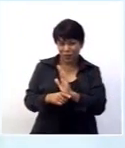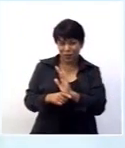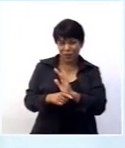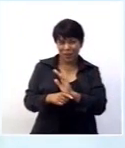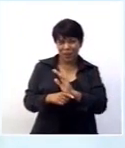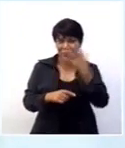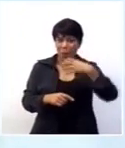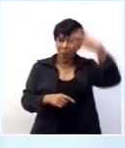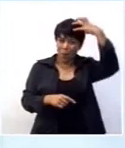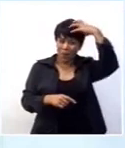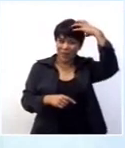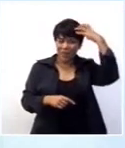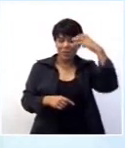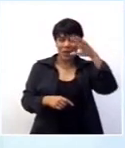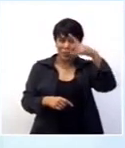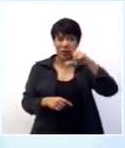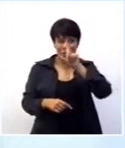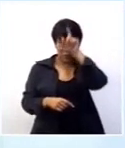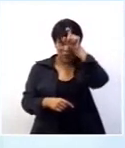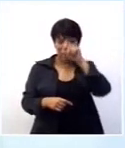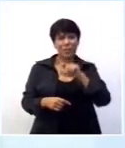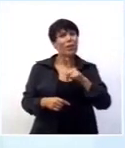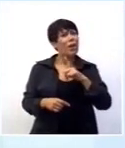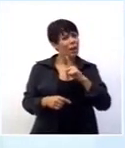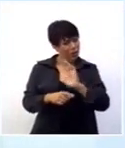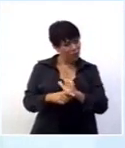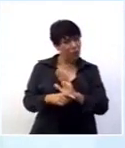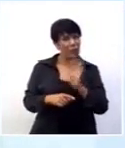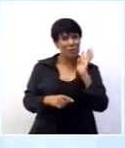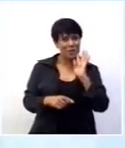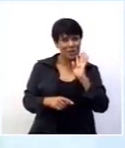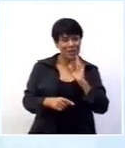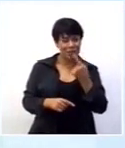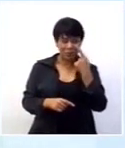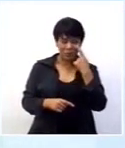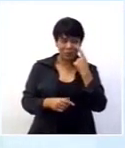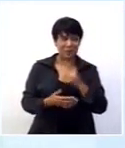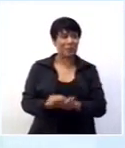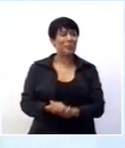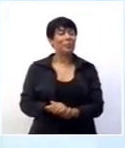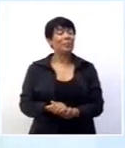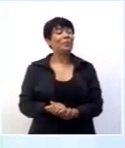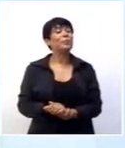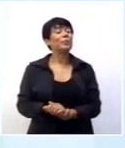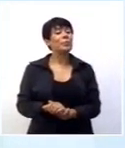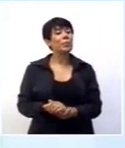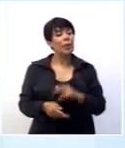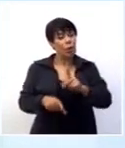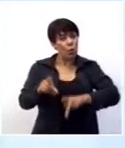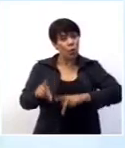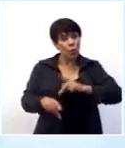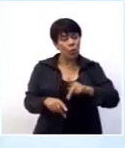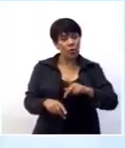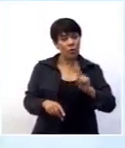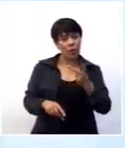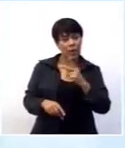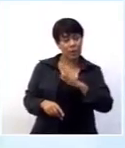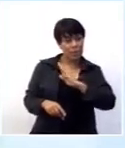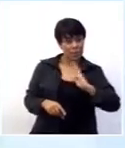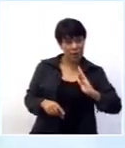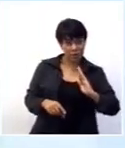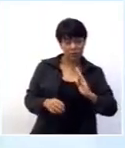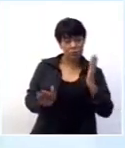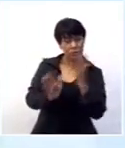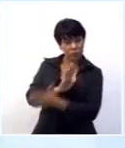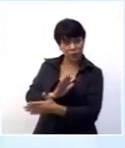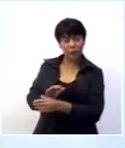legal o filme, vale a pena ver, uma animação bacana, já antiga, mas bacana. Os hebreus vão fugir, né? O Ramsés, vai ter aquela